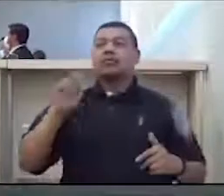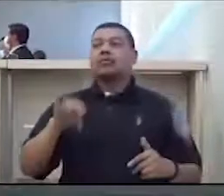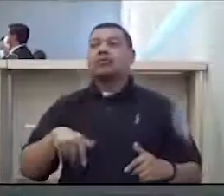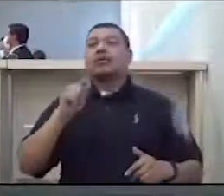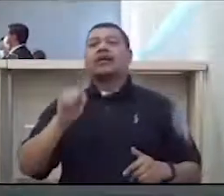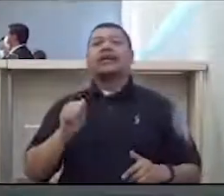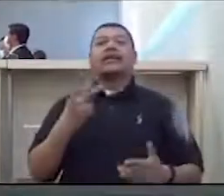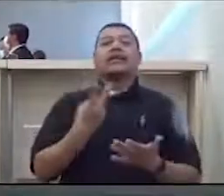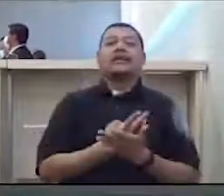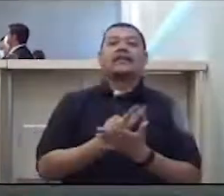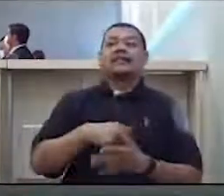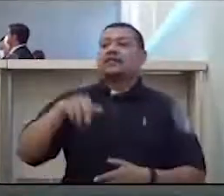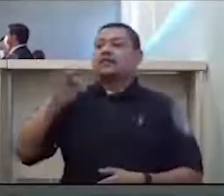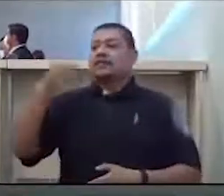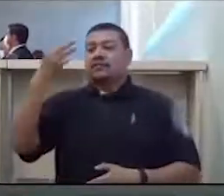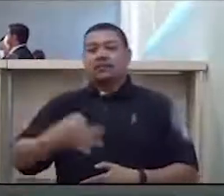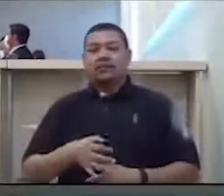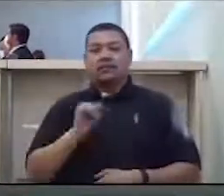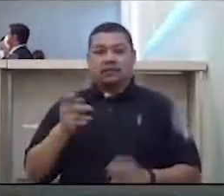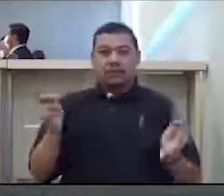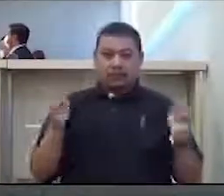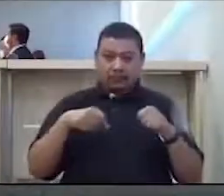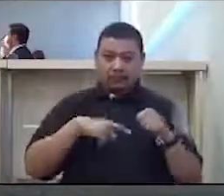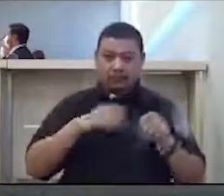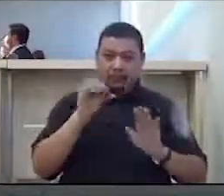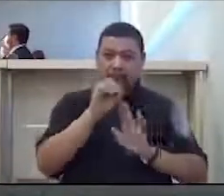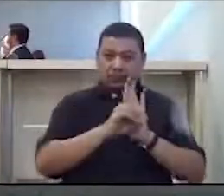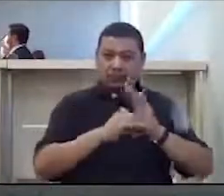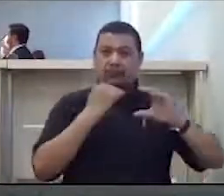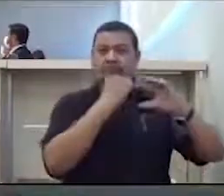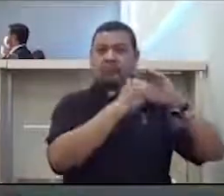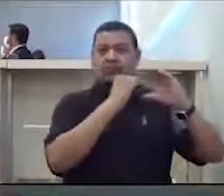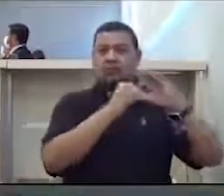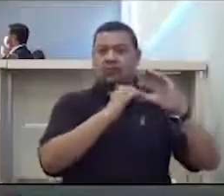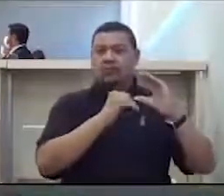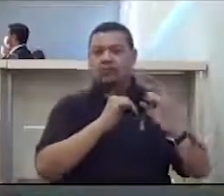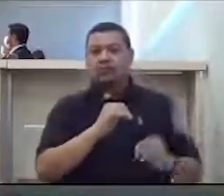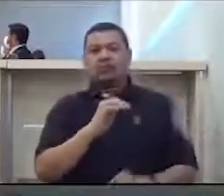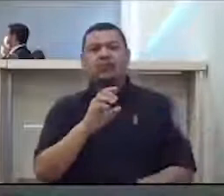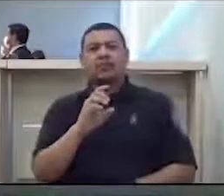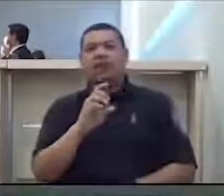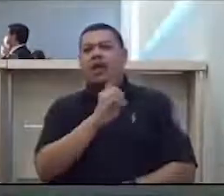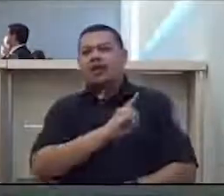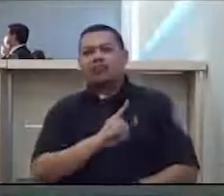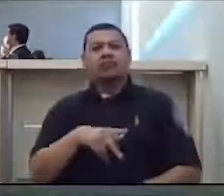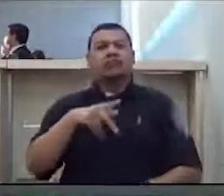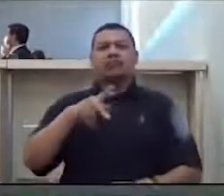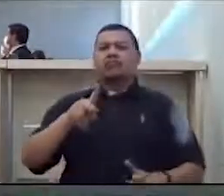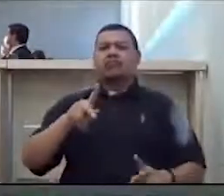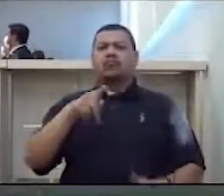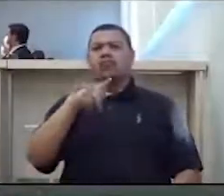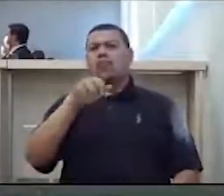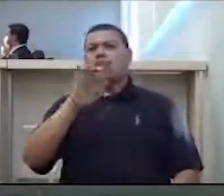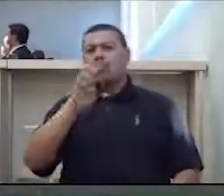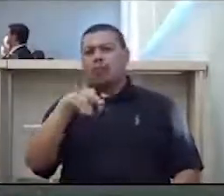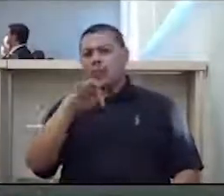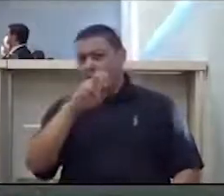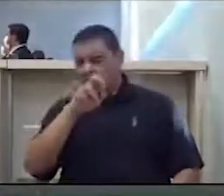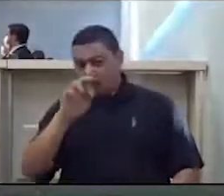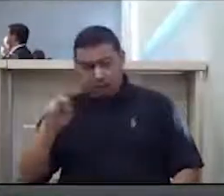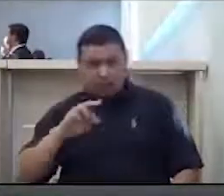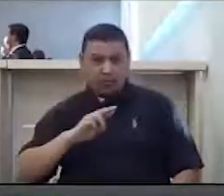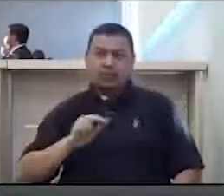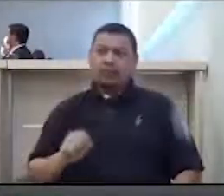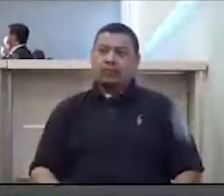está errado. Se for possível, manda um ofício para a polícia, para o delegado de polícia civil, para o promotor e essas duas pessoas. E tem